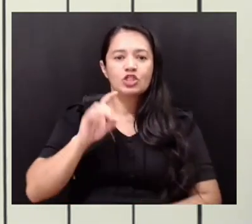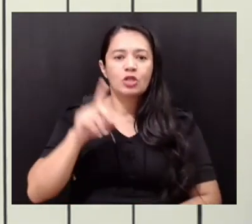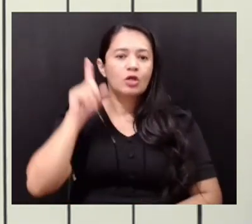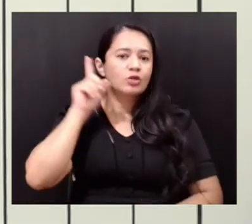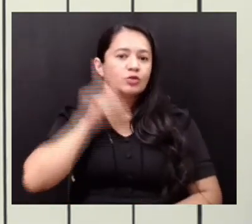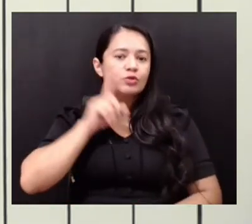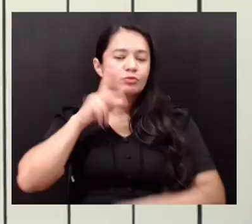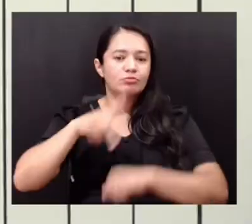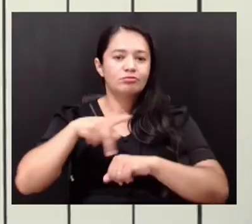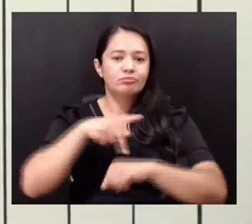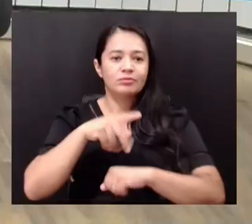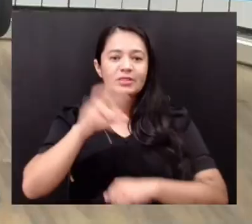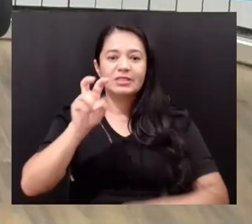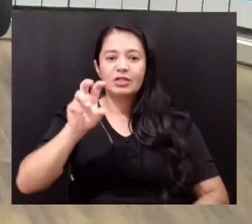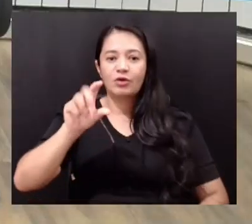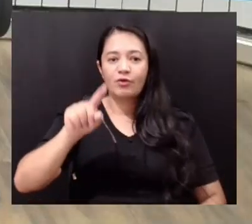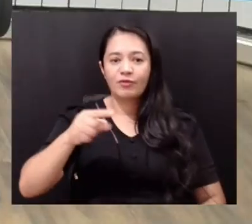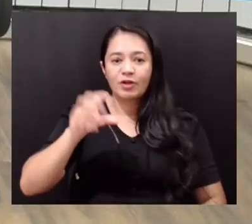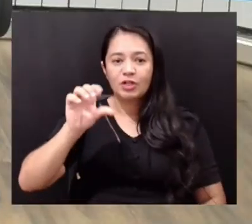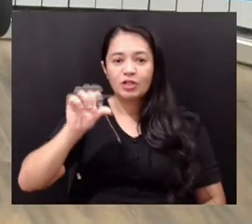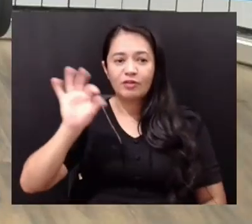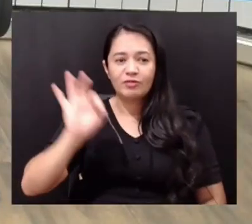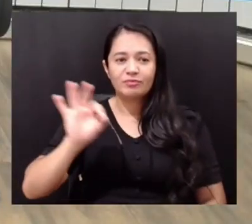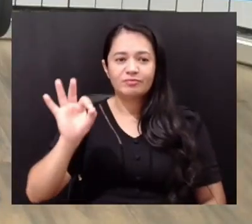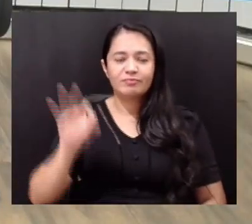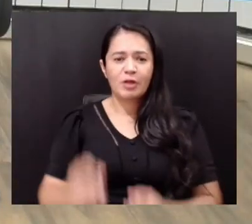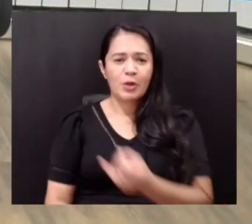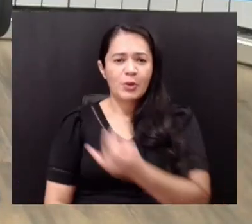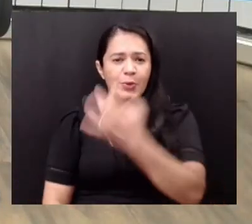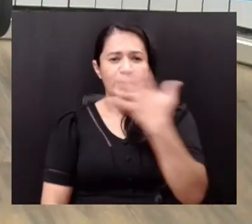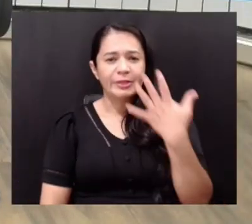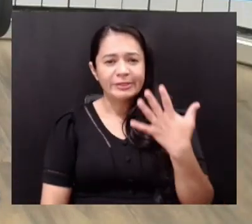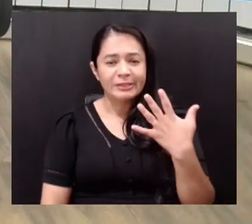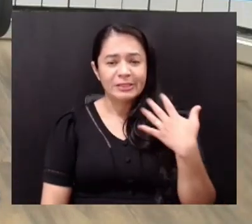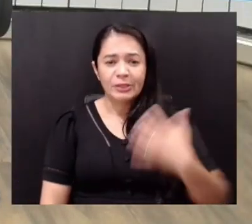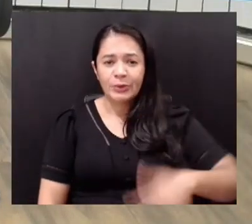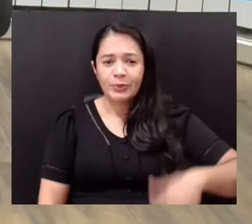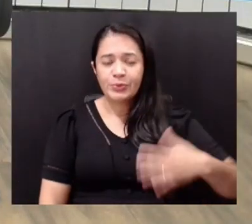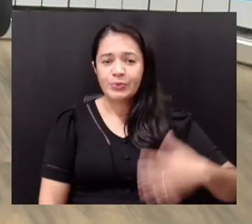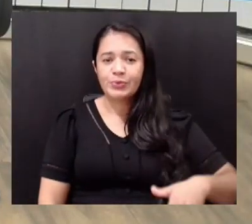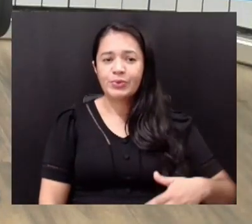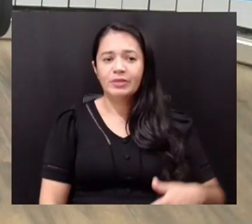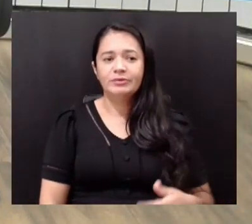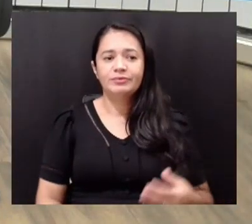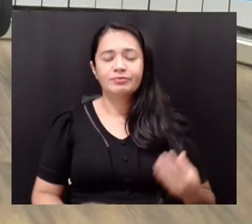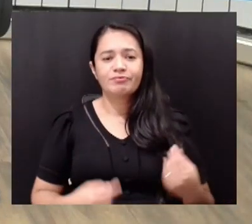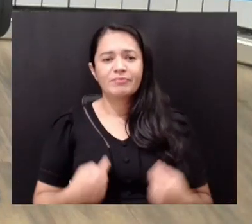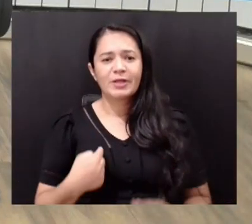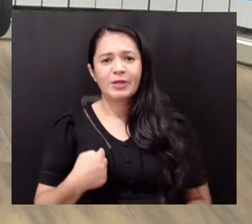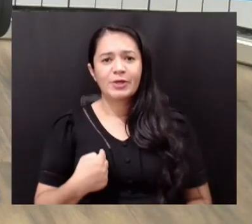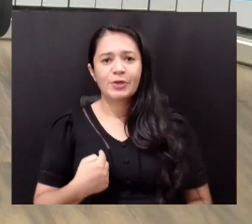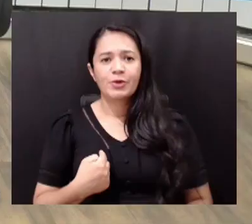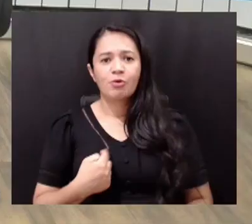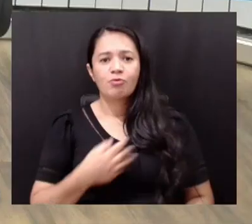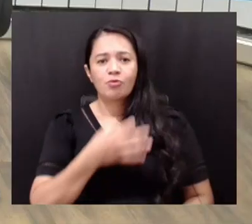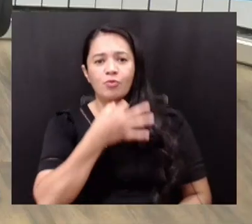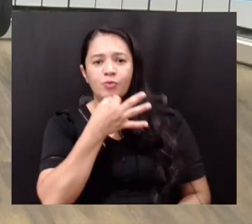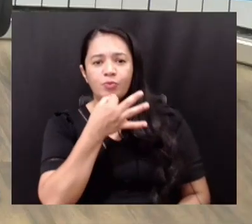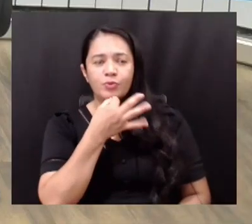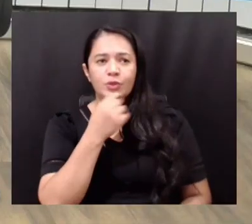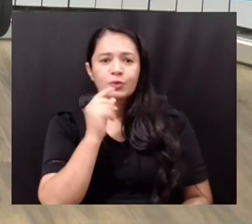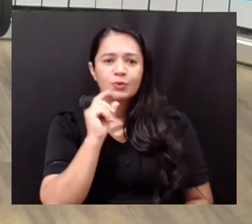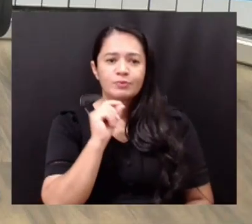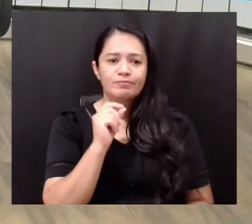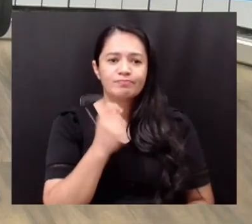5,9%. Doutora, é um número bastante expressivo, né? E eu ainda acredito que algumas empresas